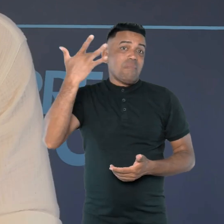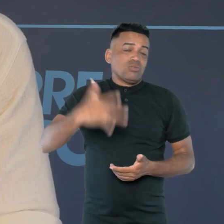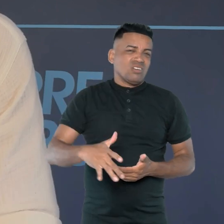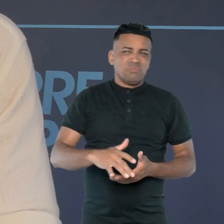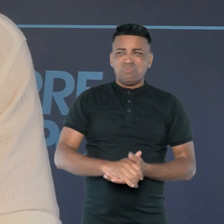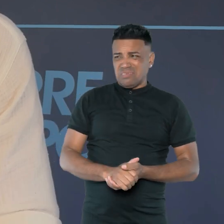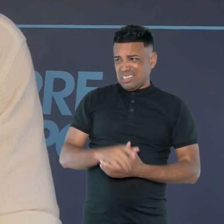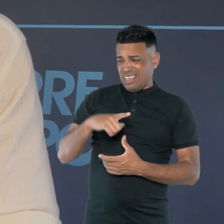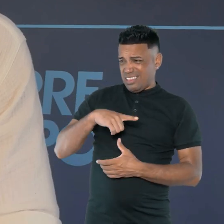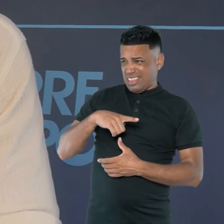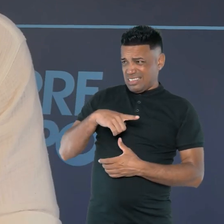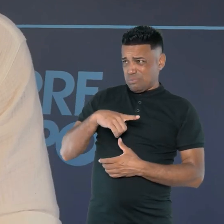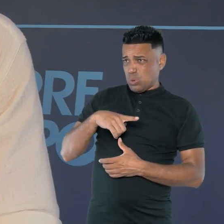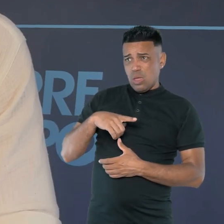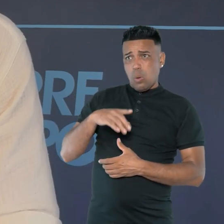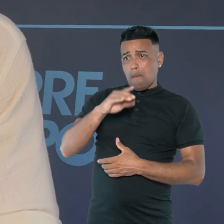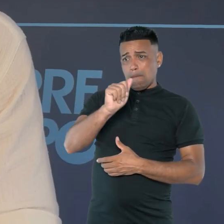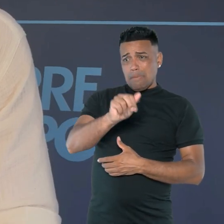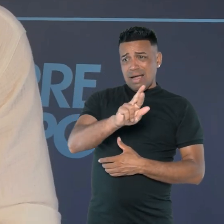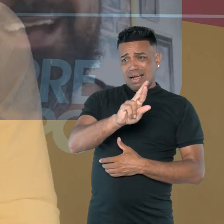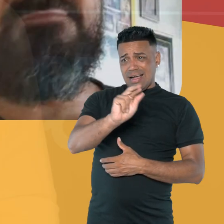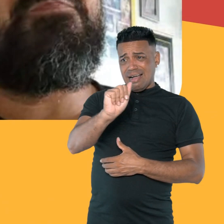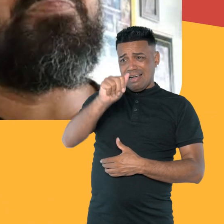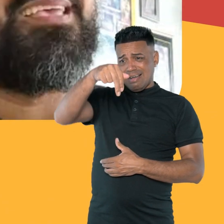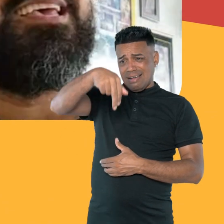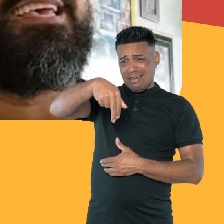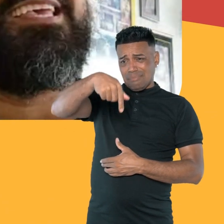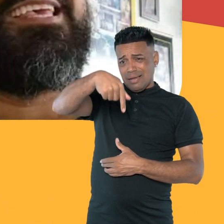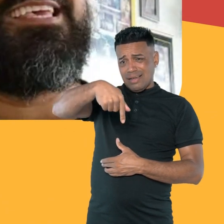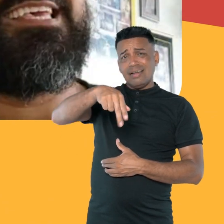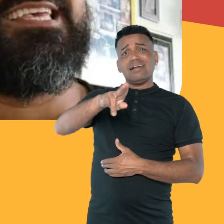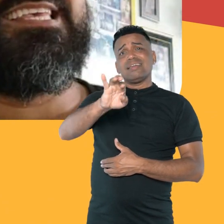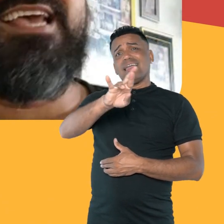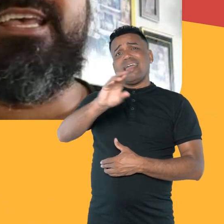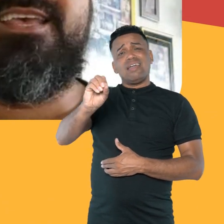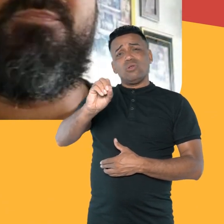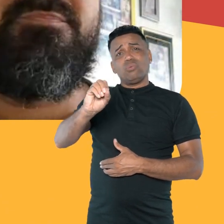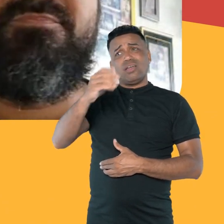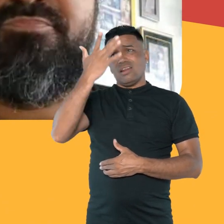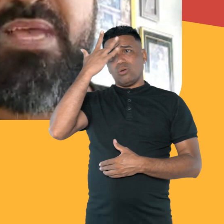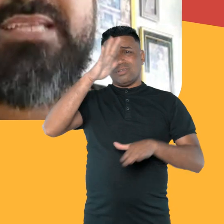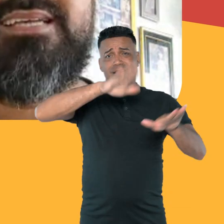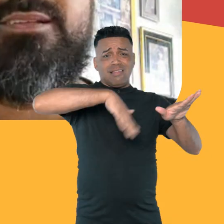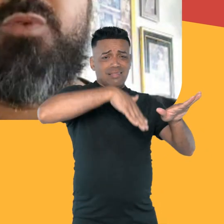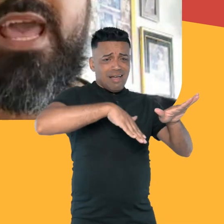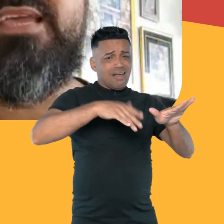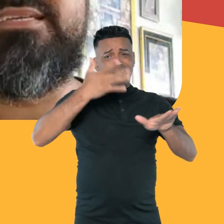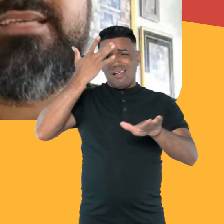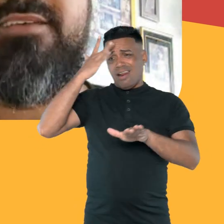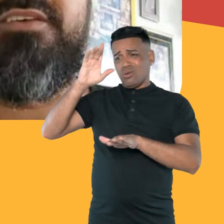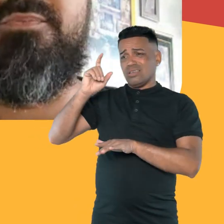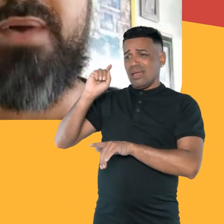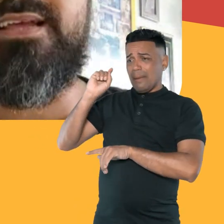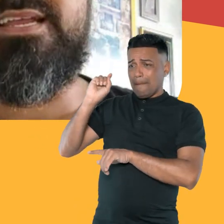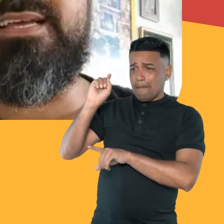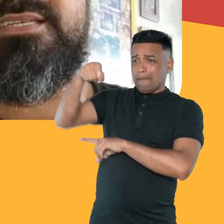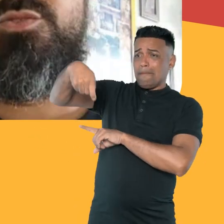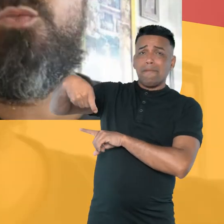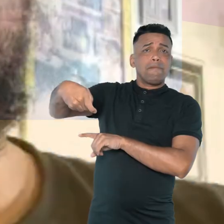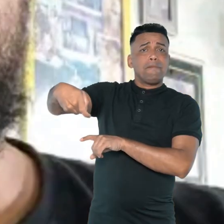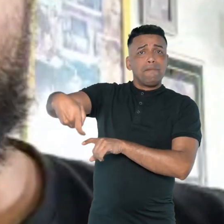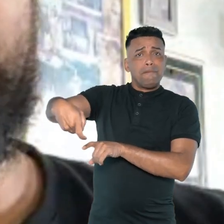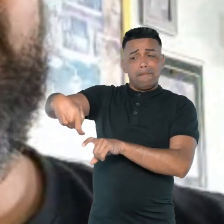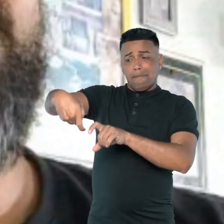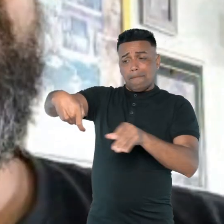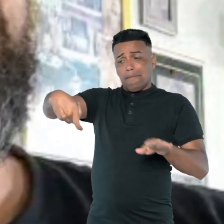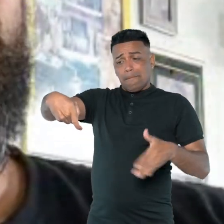menos barranqueiro por não nadar e não pescar? E aí, pensando em escrever para crianças